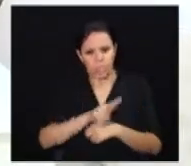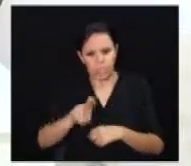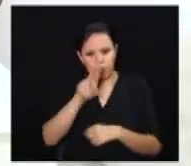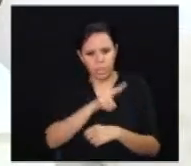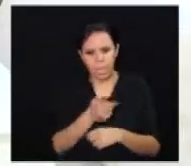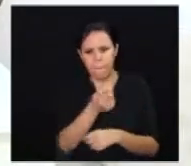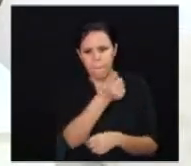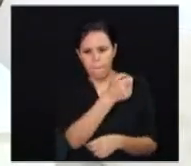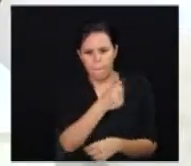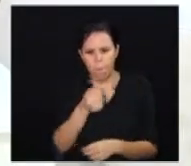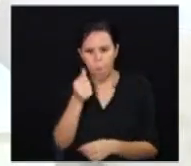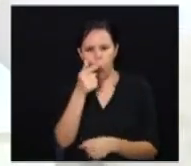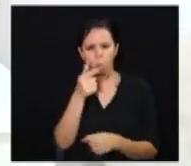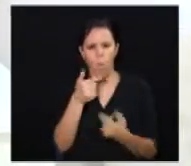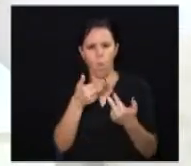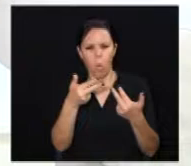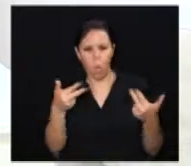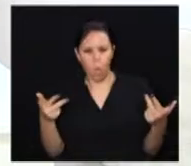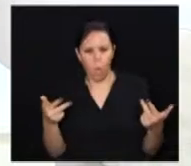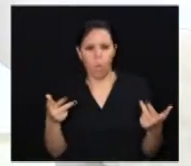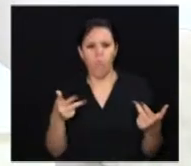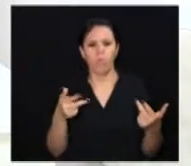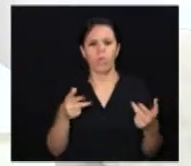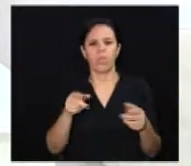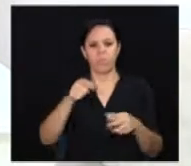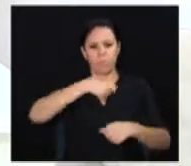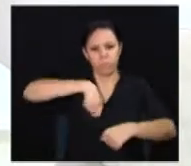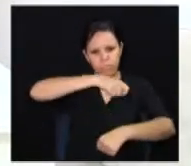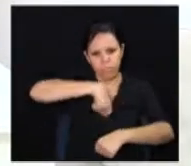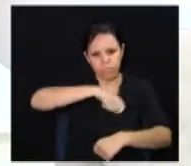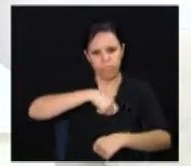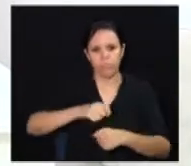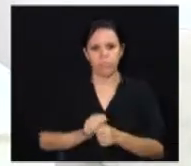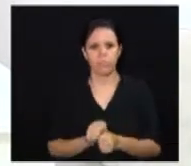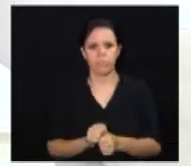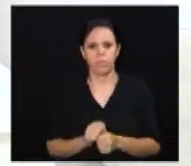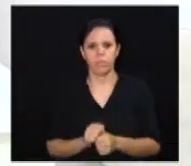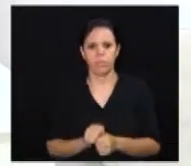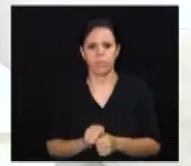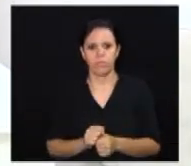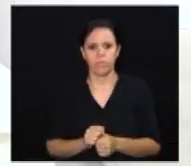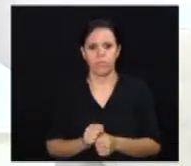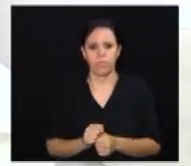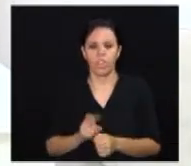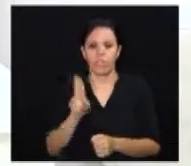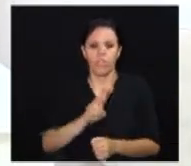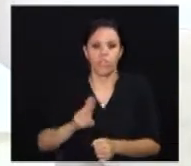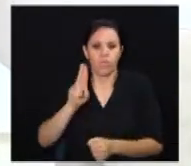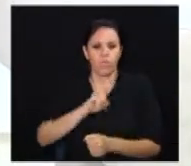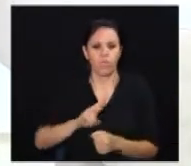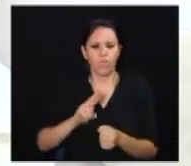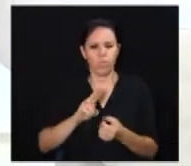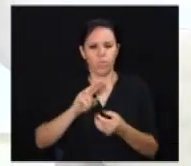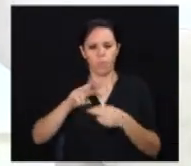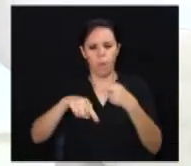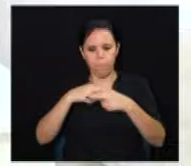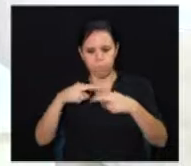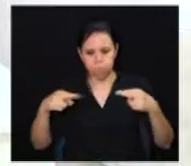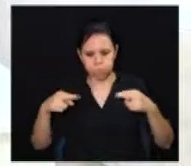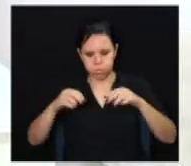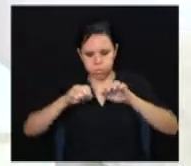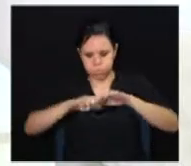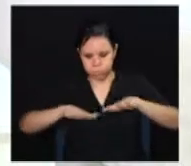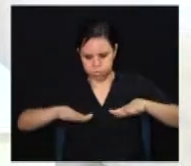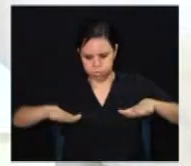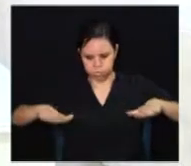poucos ingredientes, Sim, né? são poucos ingredientes. A gente trabalha aqui no Duque com as massas todas feitas na casa, são massas caseiras,